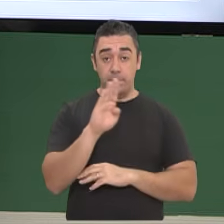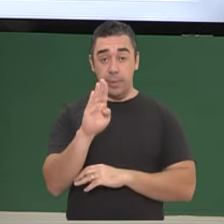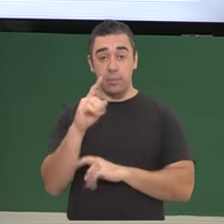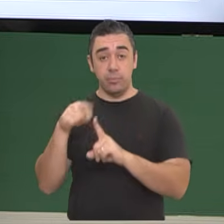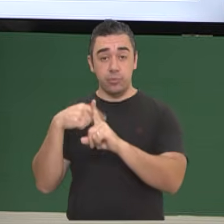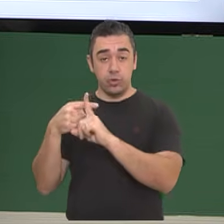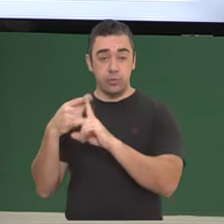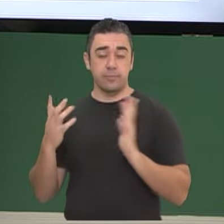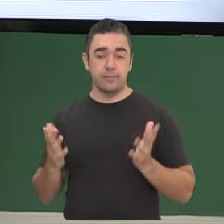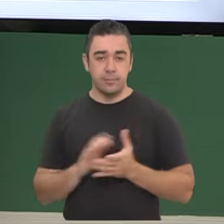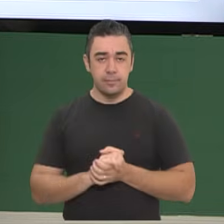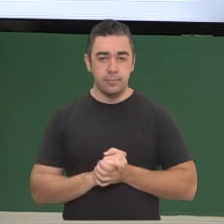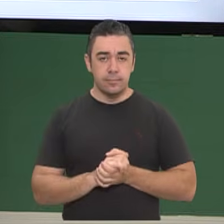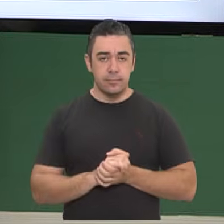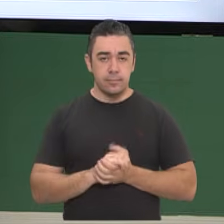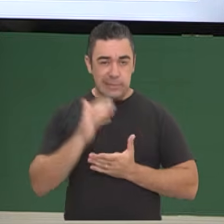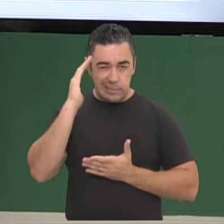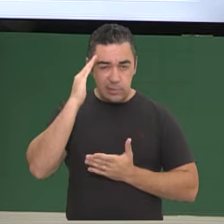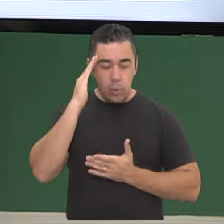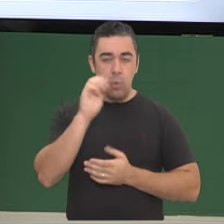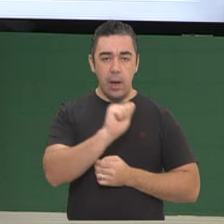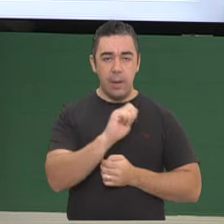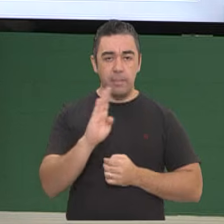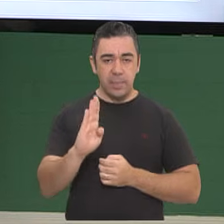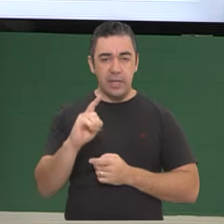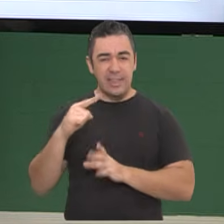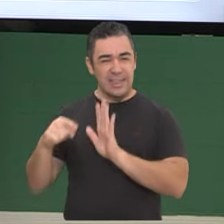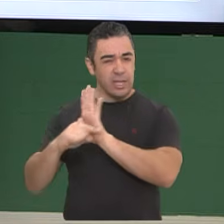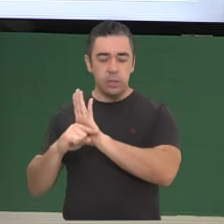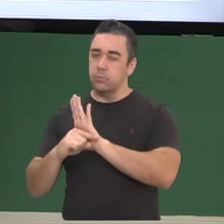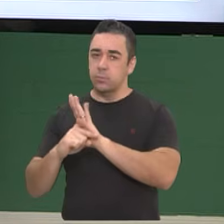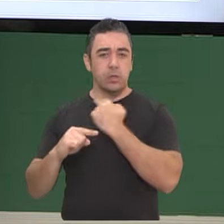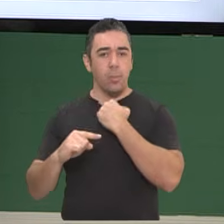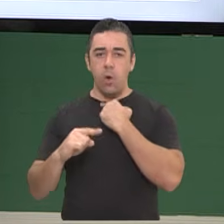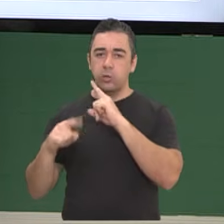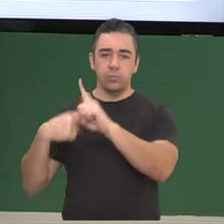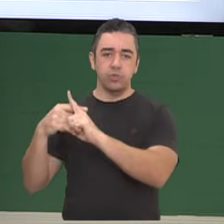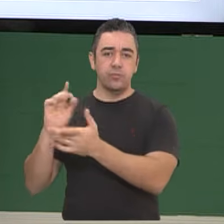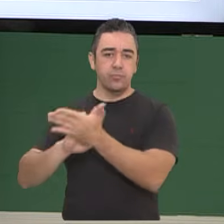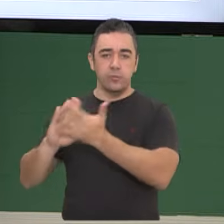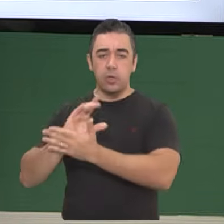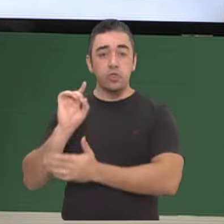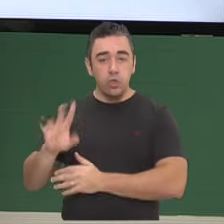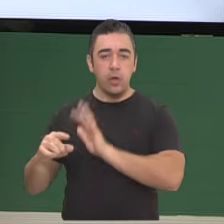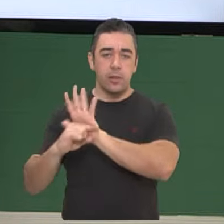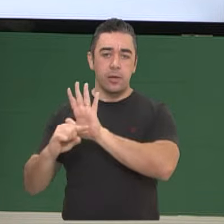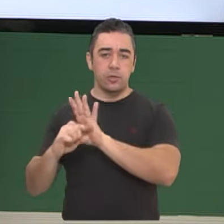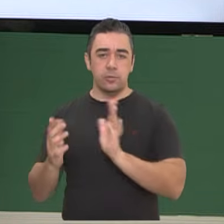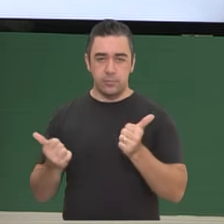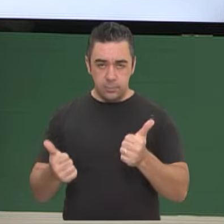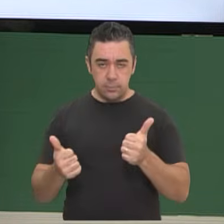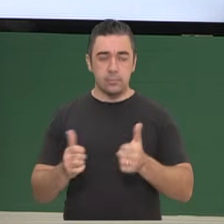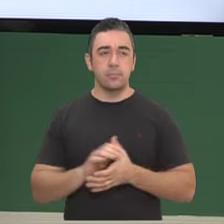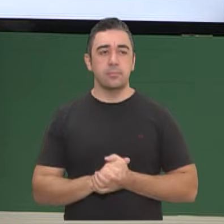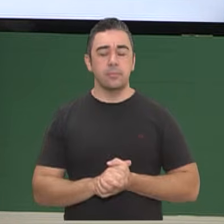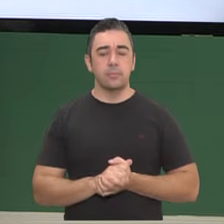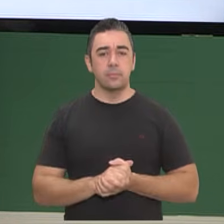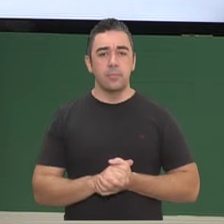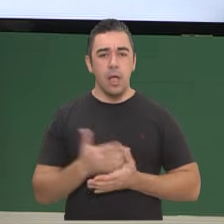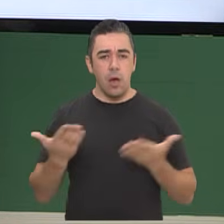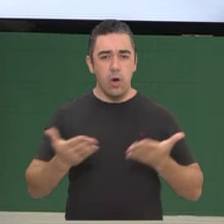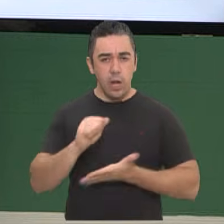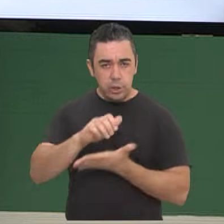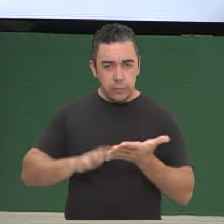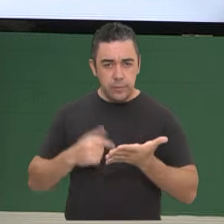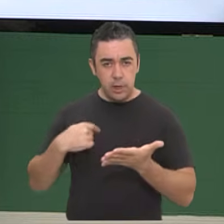é negativo também. Então, aqui essa tabelinha é bem importante para lembrar quem que é o doador universal e o receptor universal. Um exercício para a gente